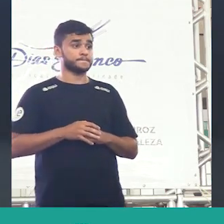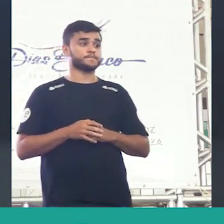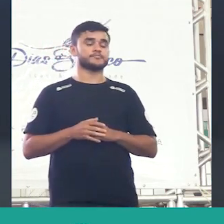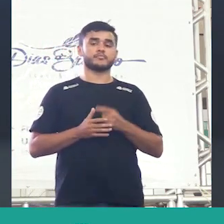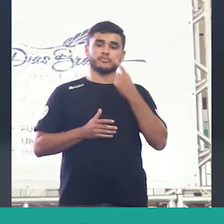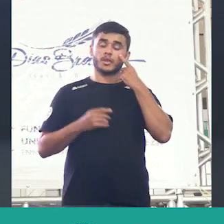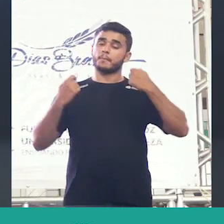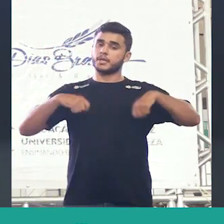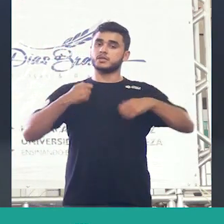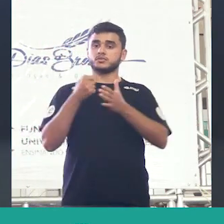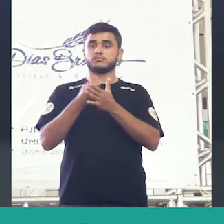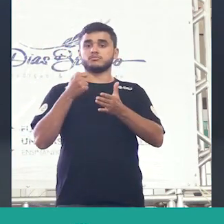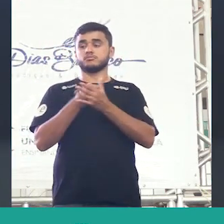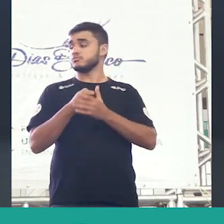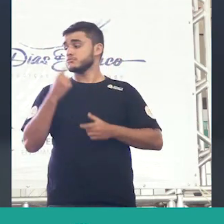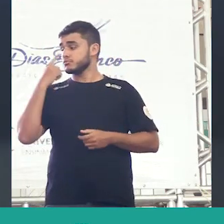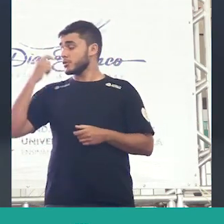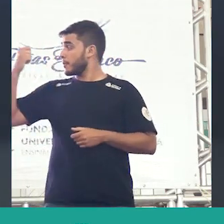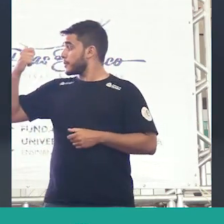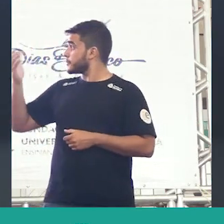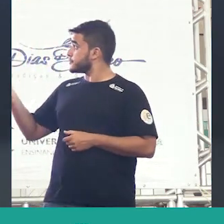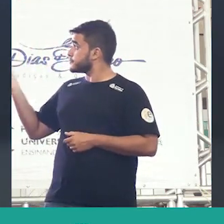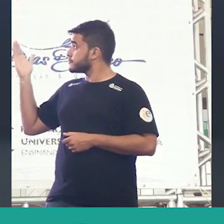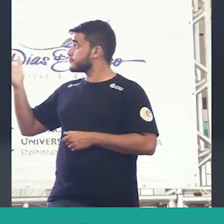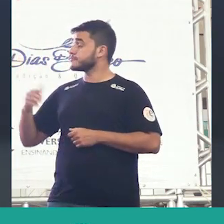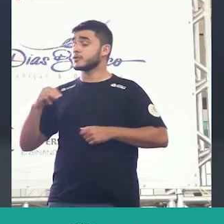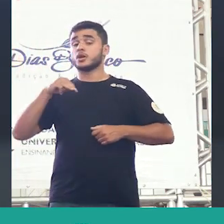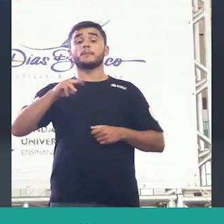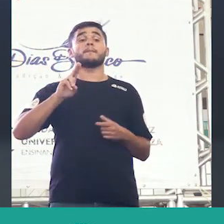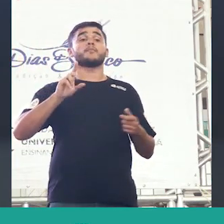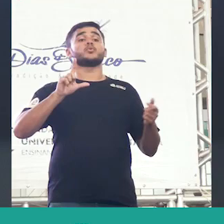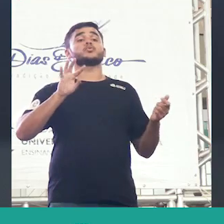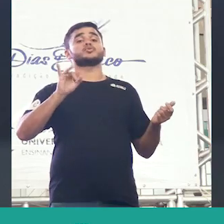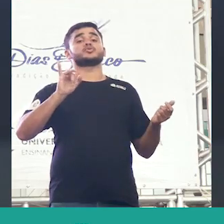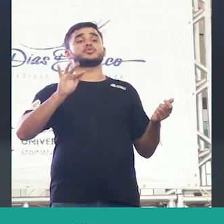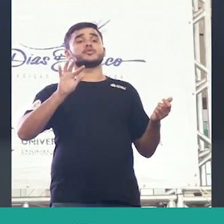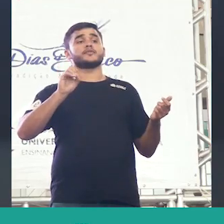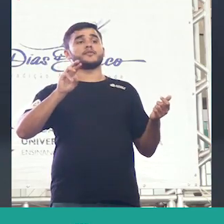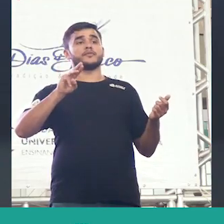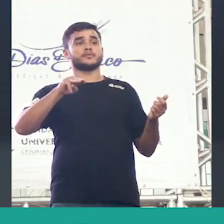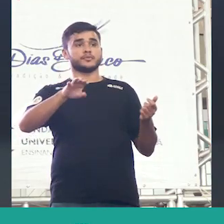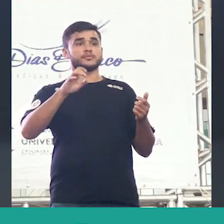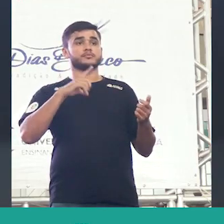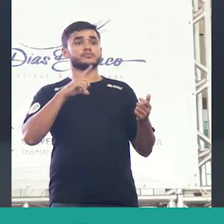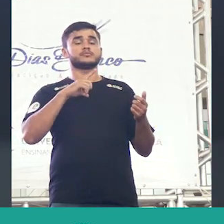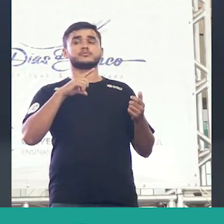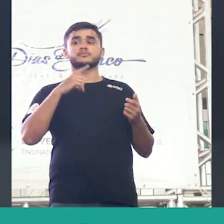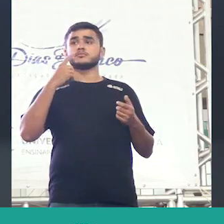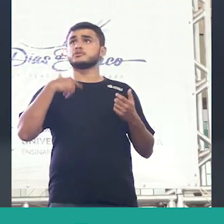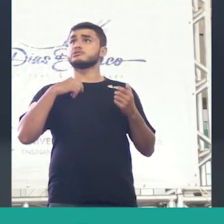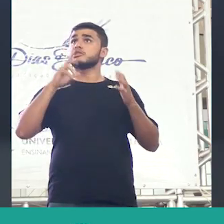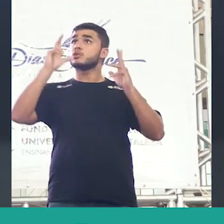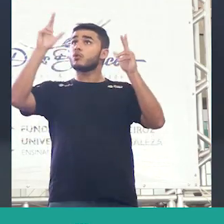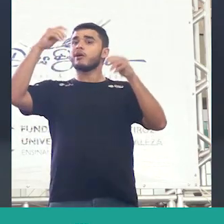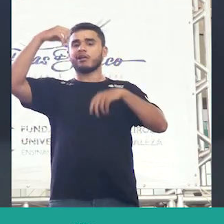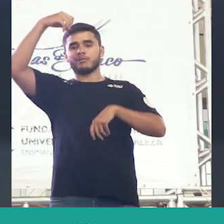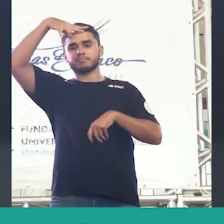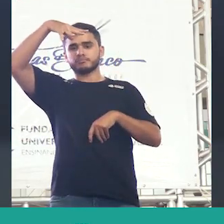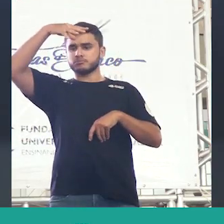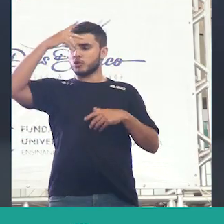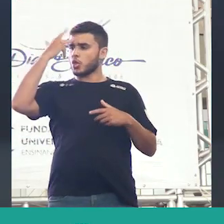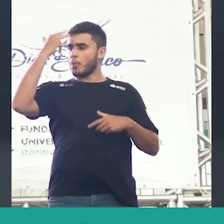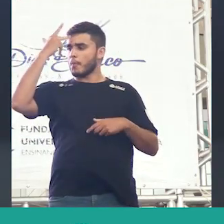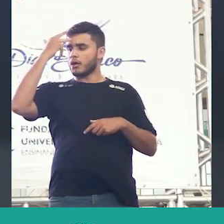que ser uma fonte puntiforme. Se você fizesse isso com uma lâmpada fluorescente, não dava